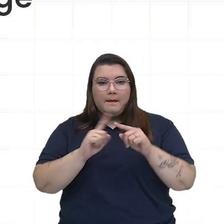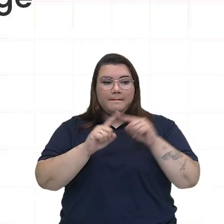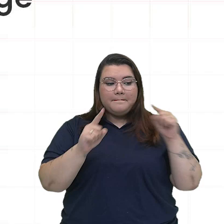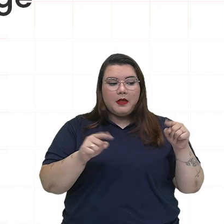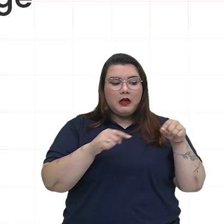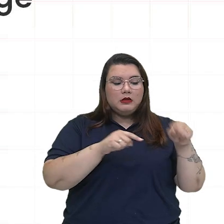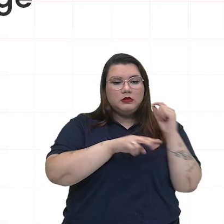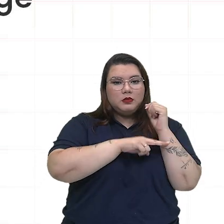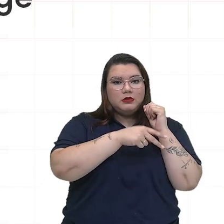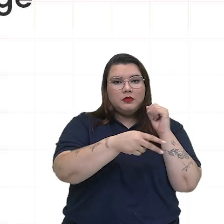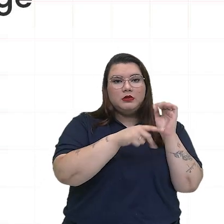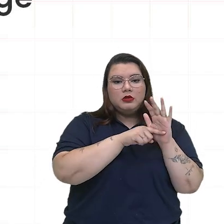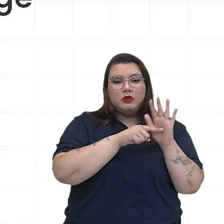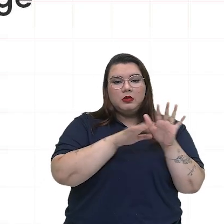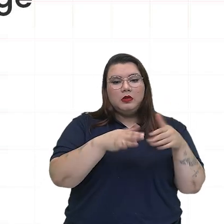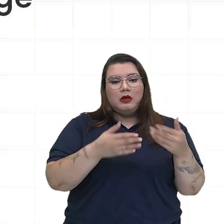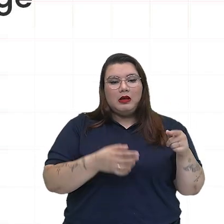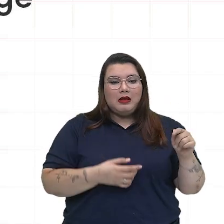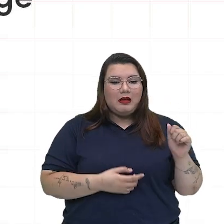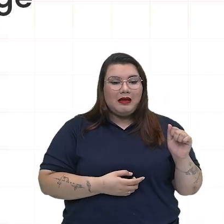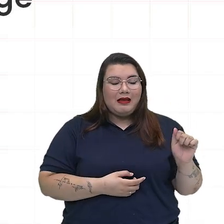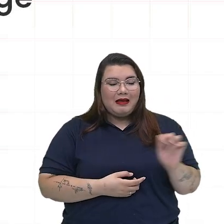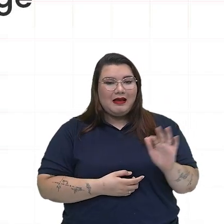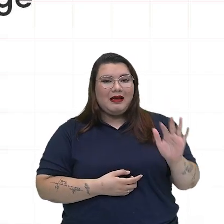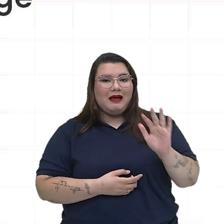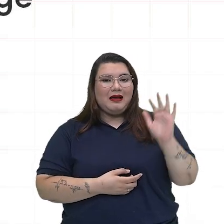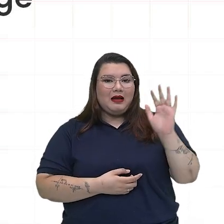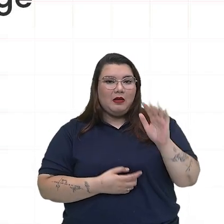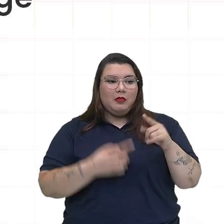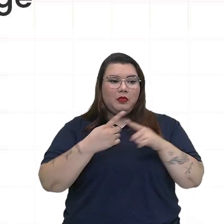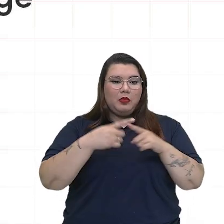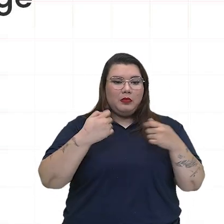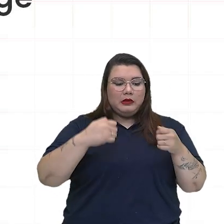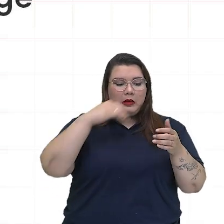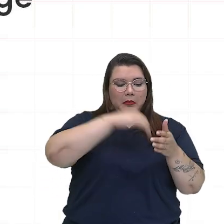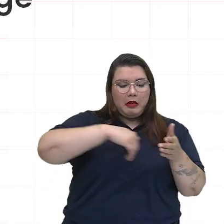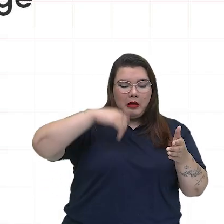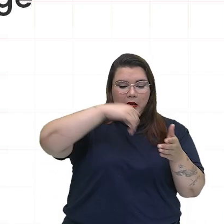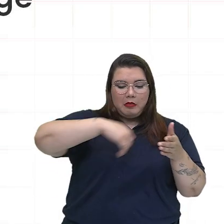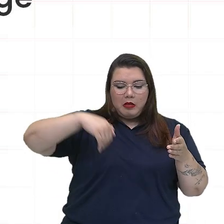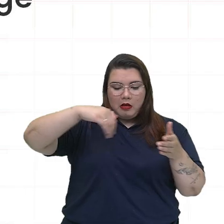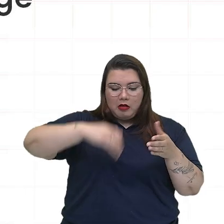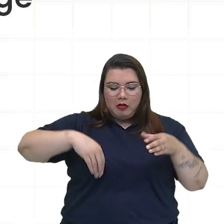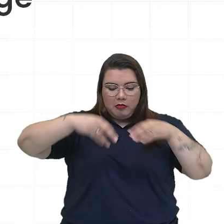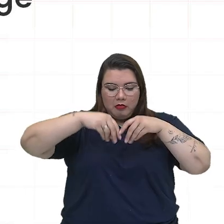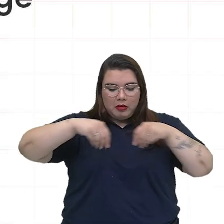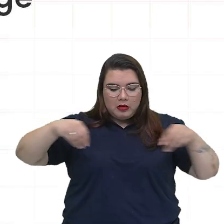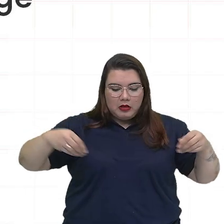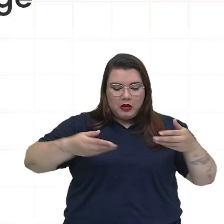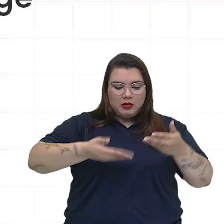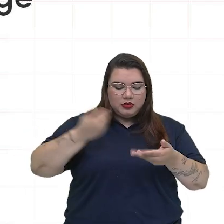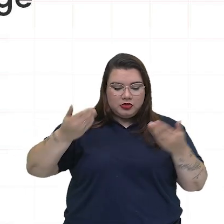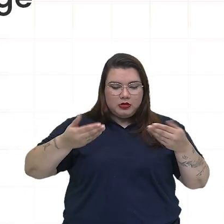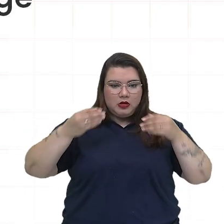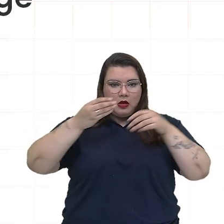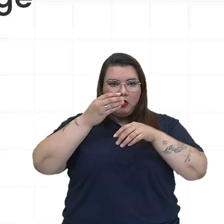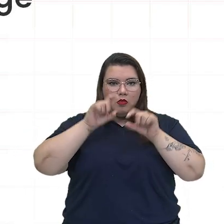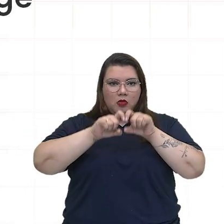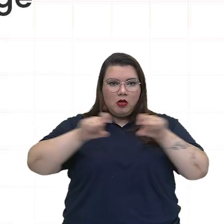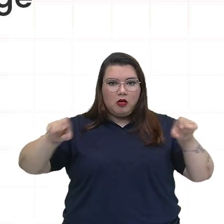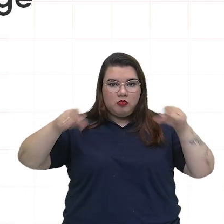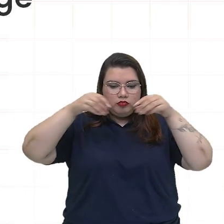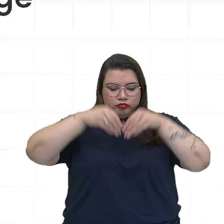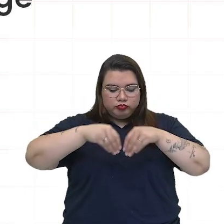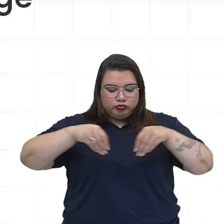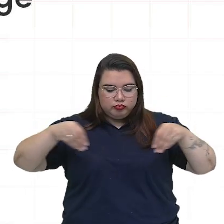as desvantagens, vai ter um alto custo de instalação, até porque vai ter que cavar aquela área para instalar, né? E existe também